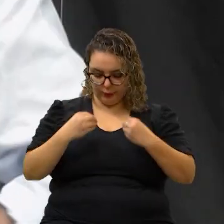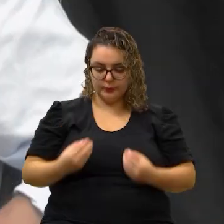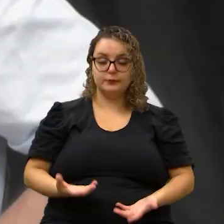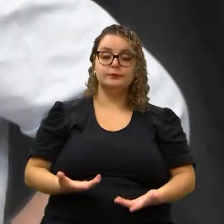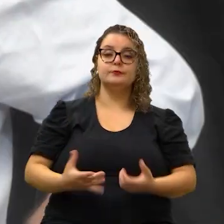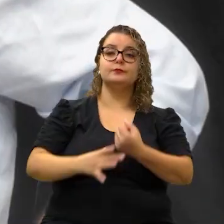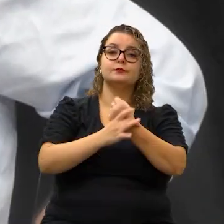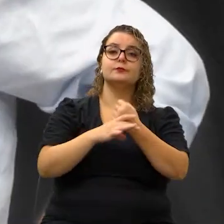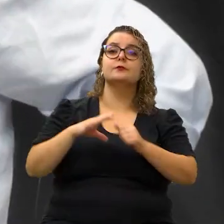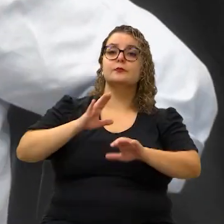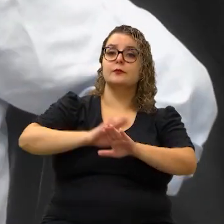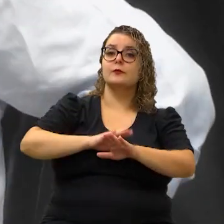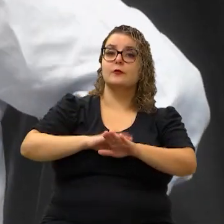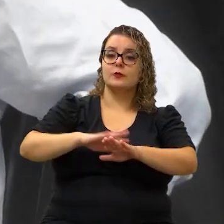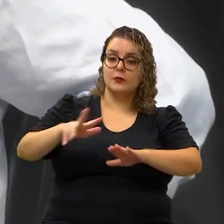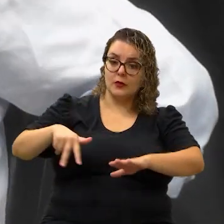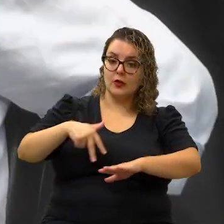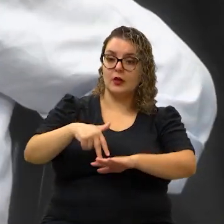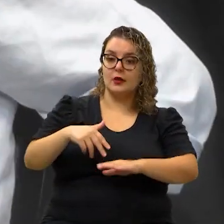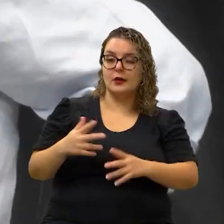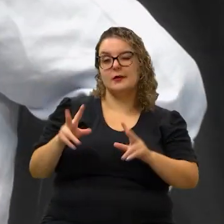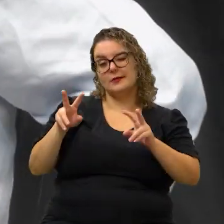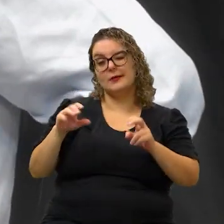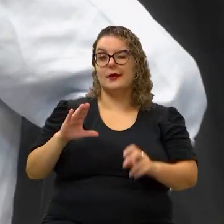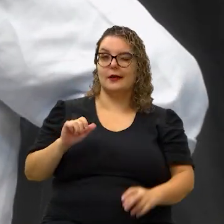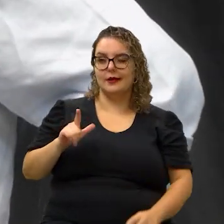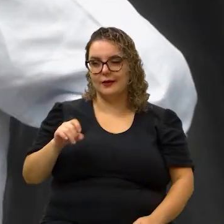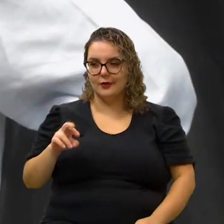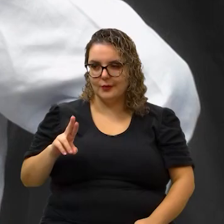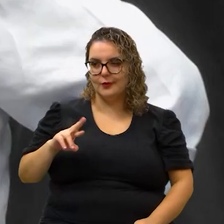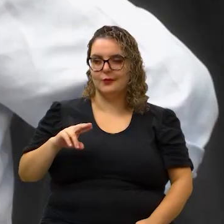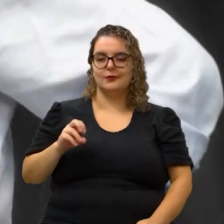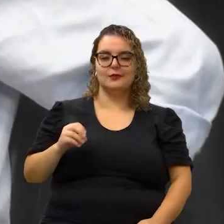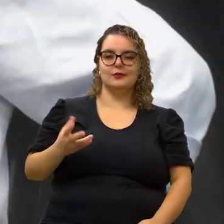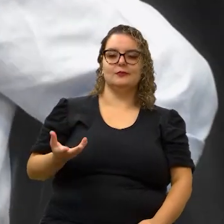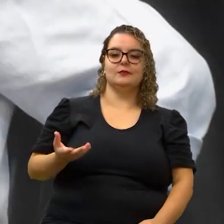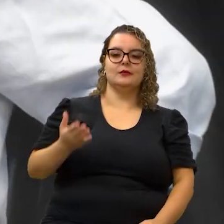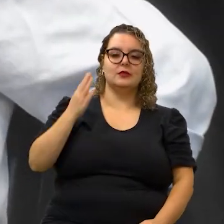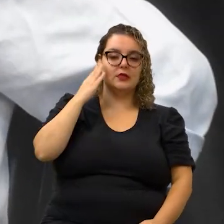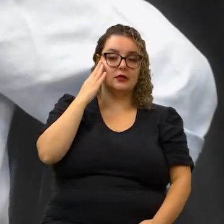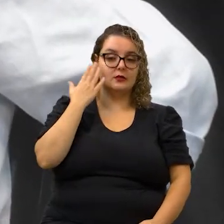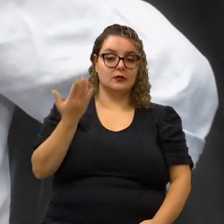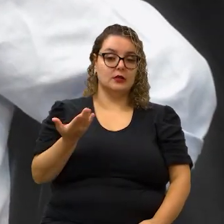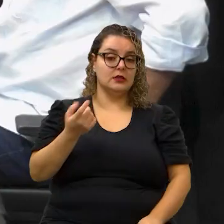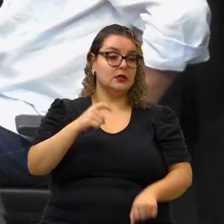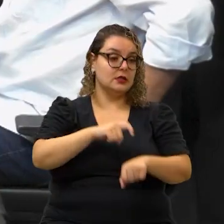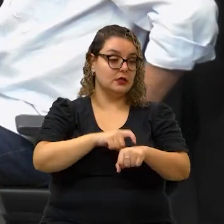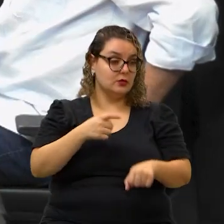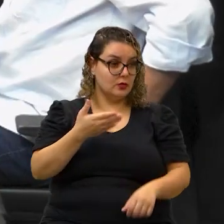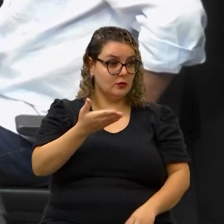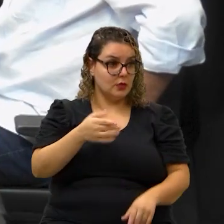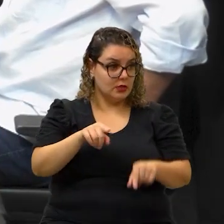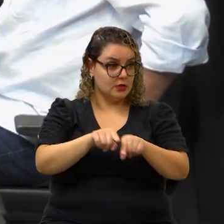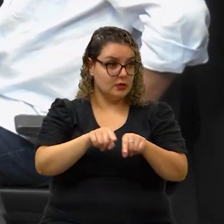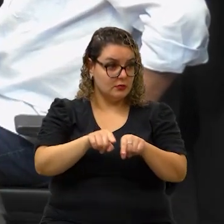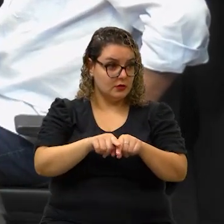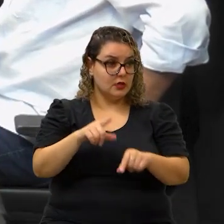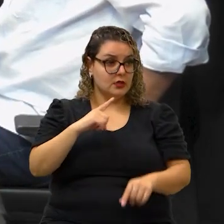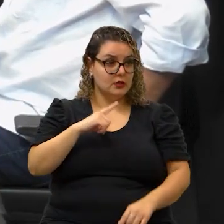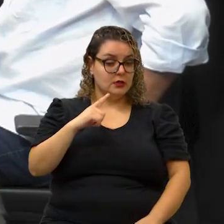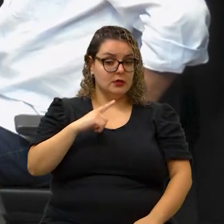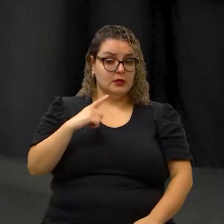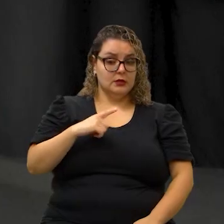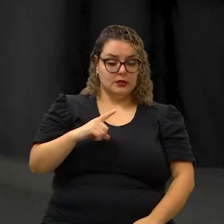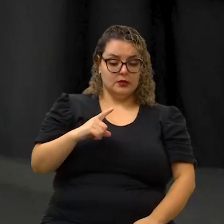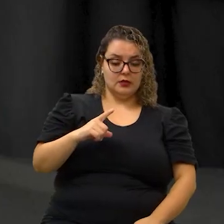para poder atuar mesmo calouro, vamos dizer assim, né? Entendi. E nessa época você, inclusive, tem